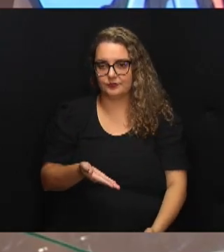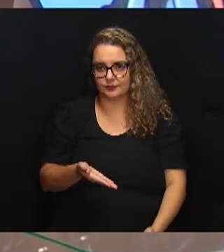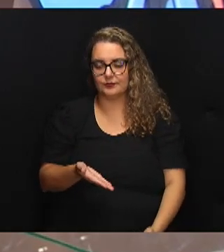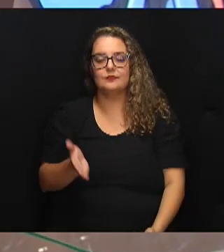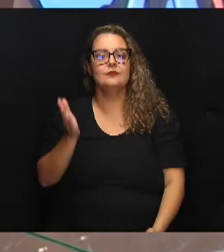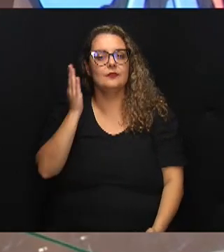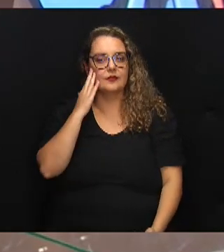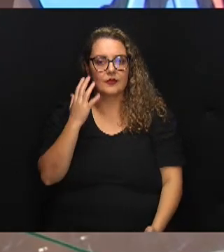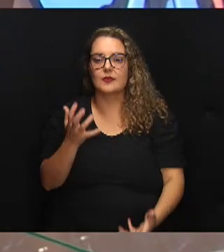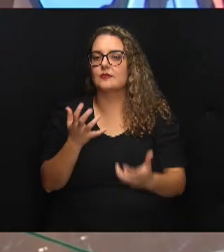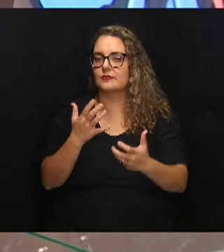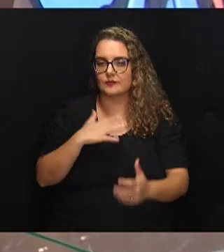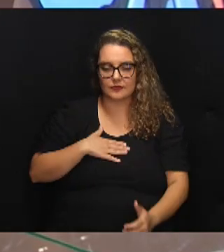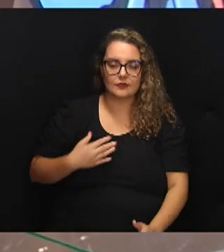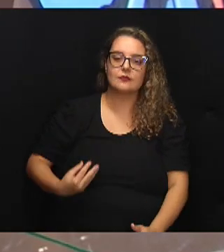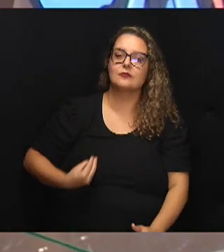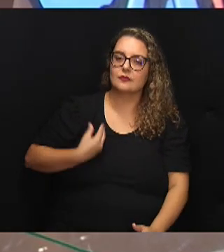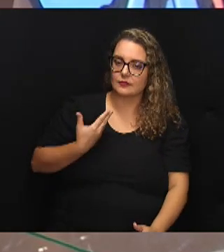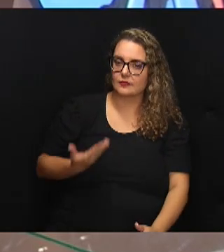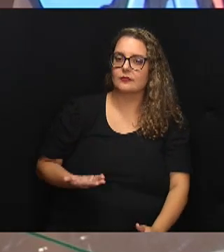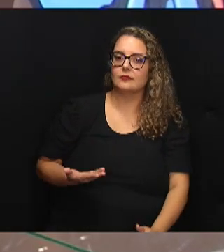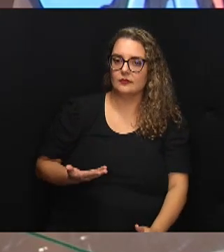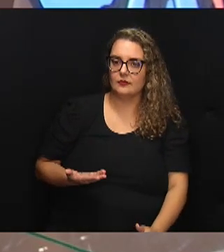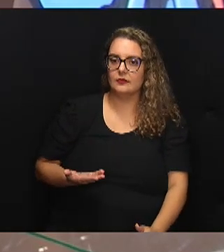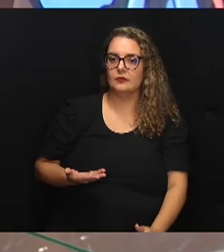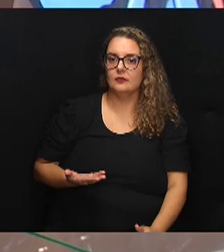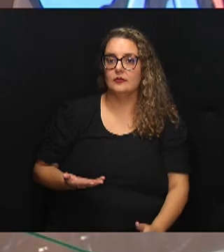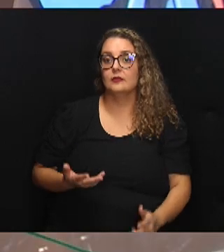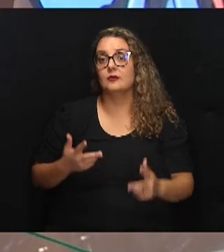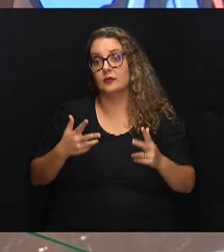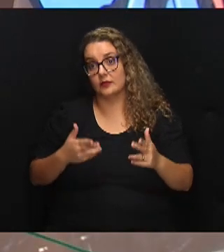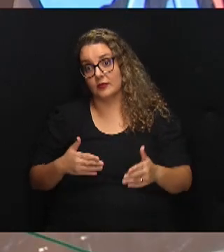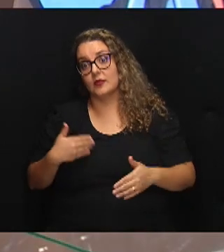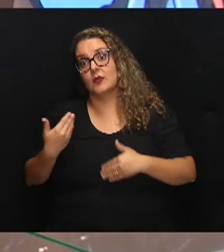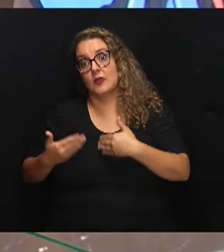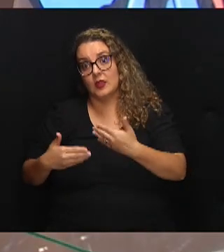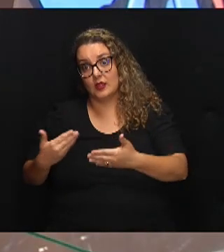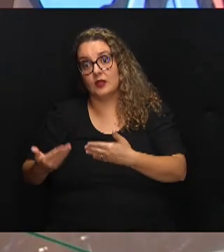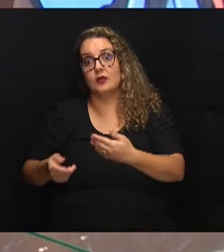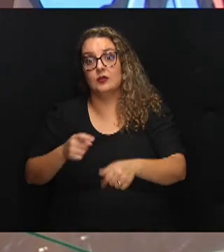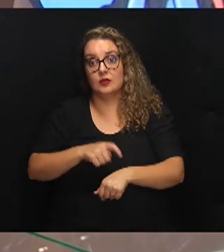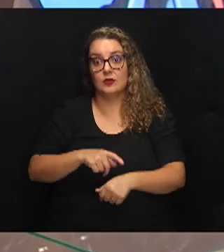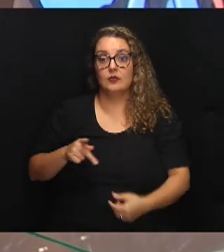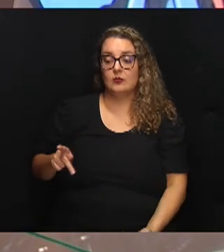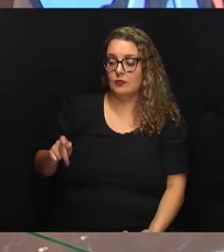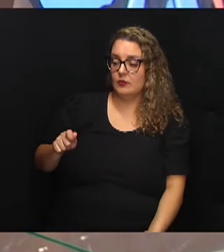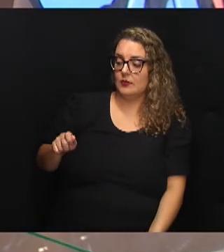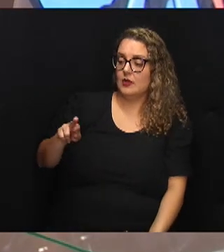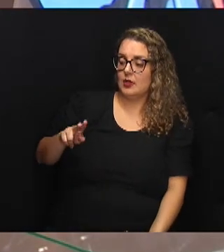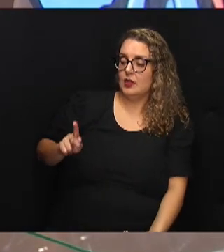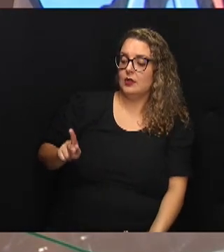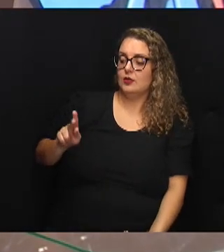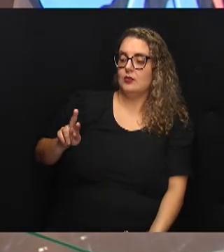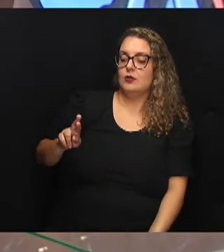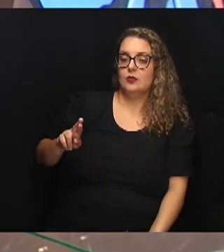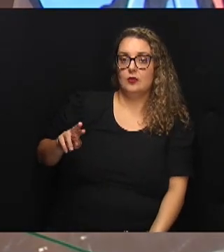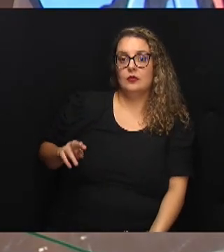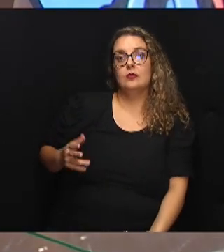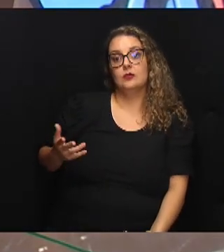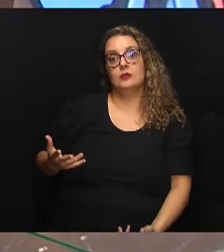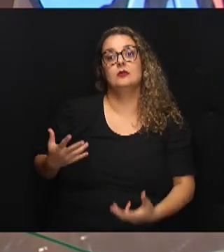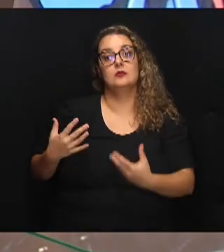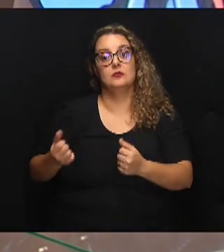que era isso que eu queria para a minha vida. E conforme o tempo foi passando, o parkour foi ganhando mais